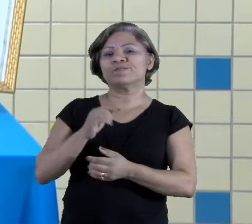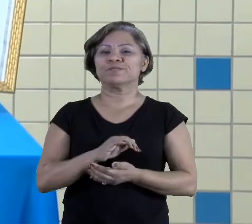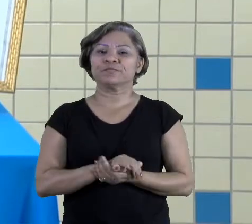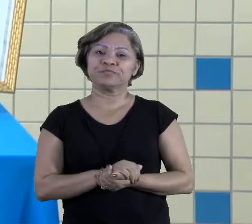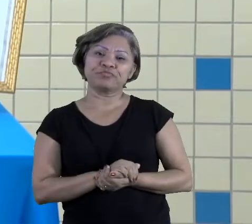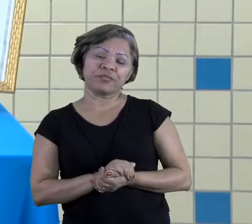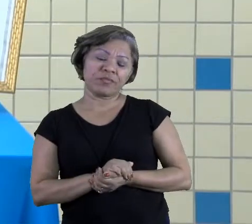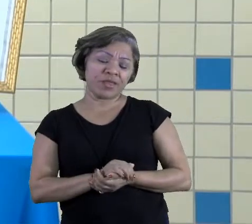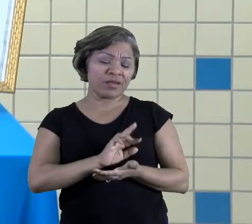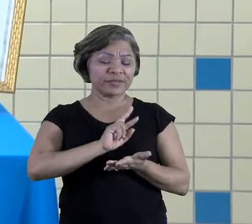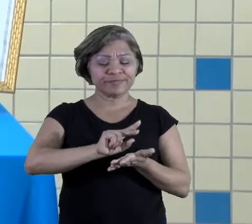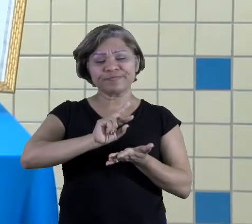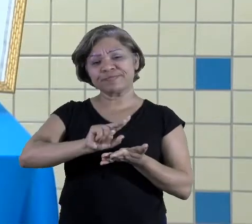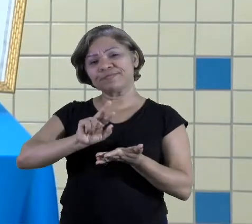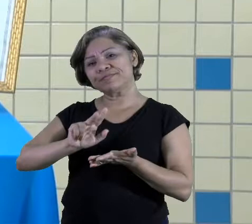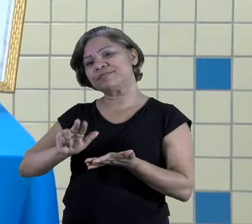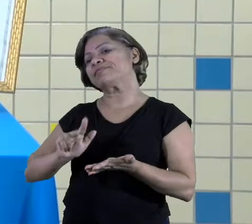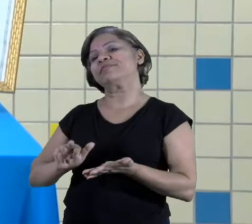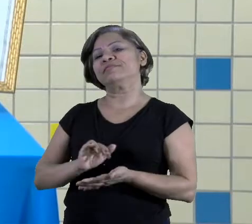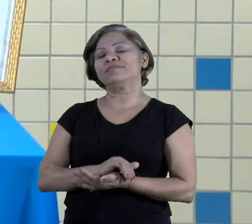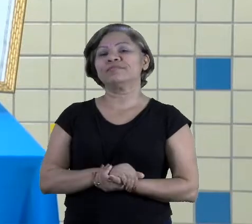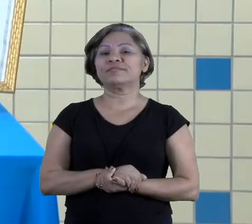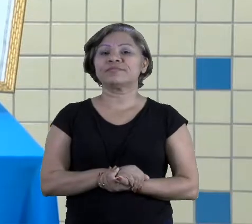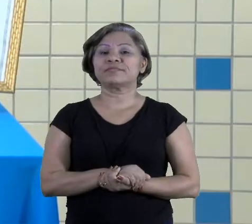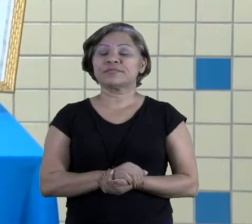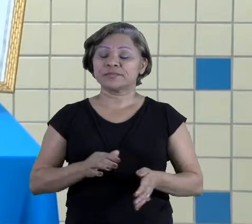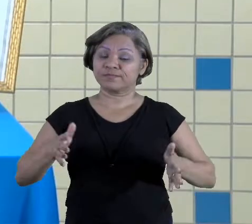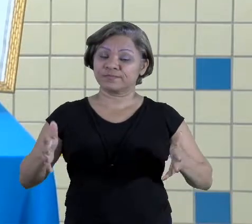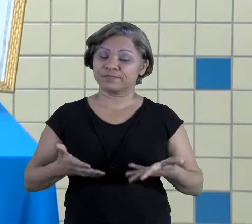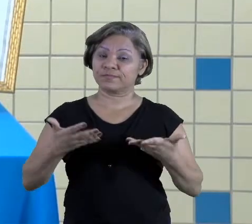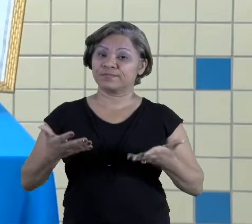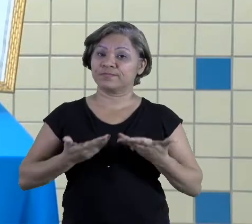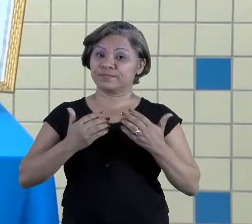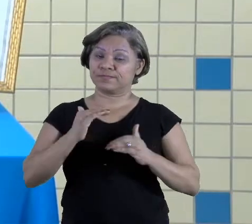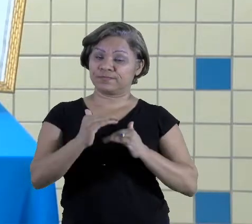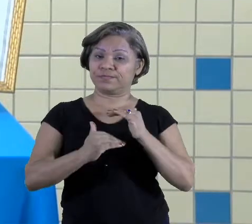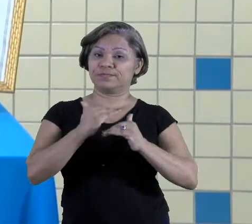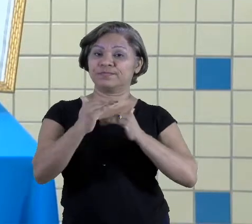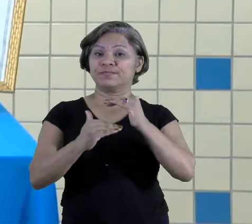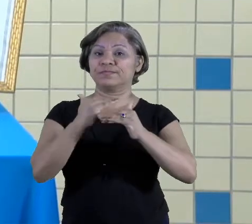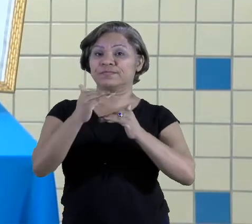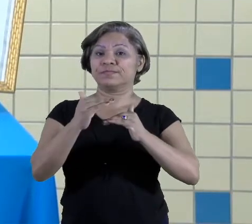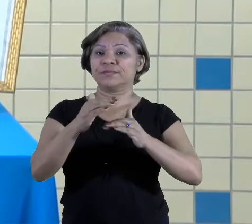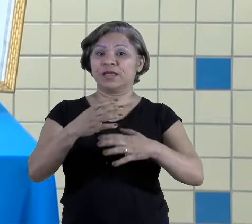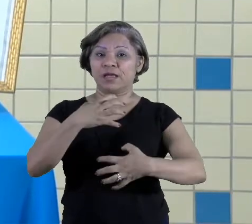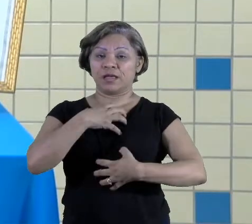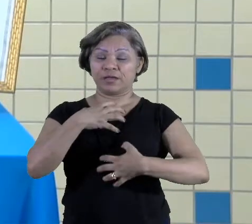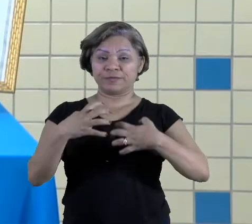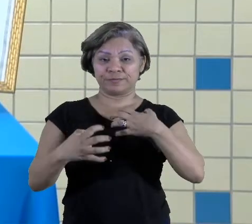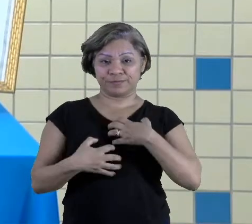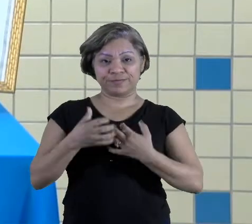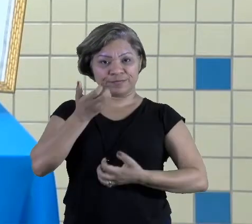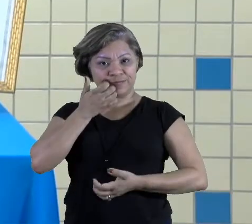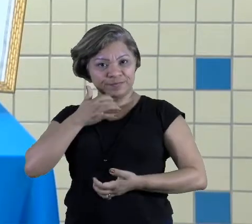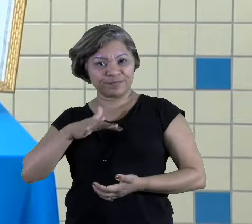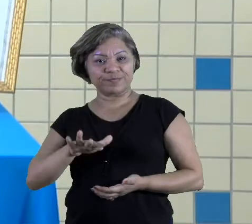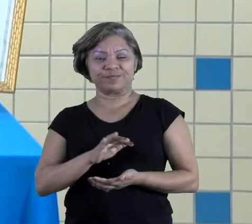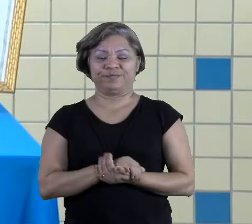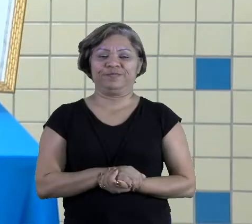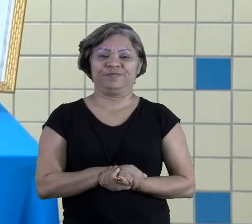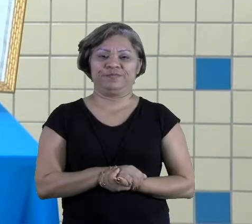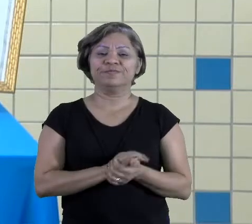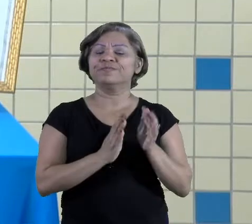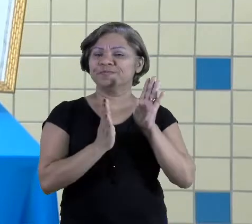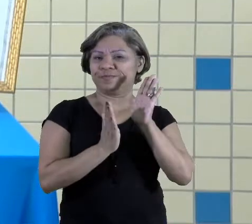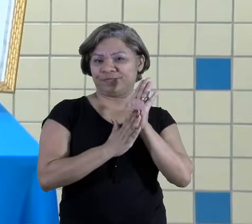outras coisas, como, por exemplo, estimular o desenvolvimento sensorial da criança. Para essa